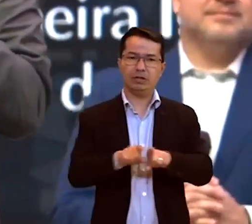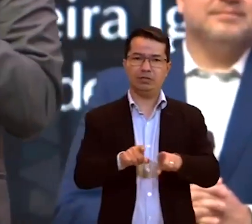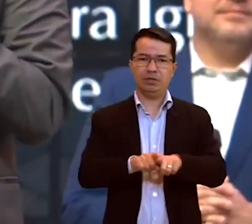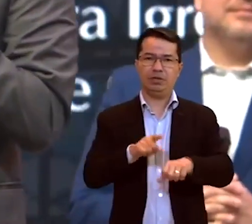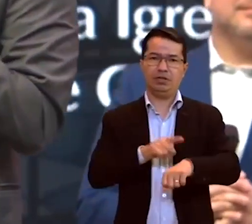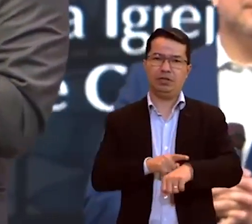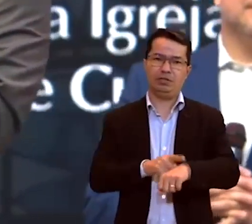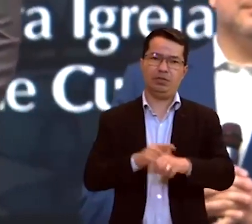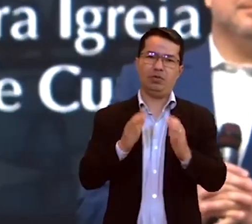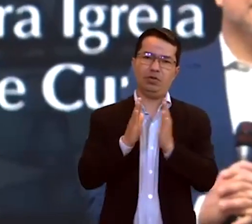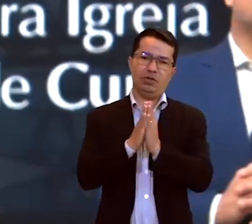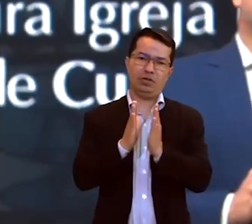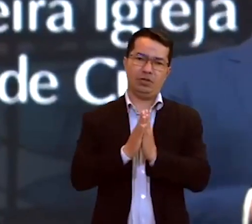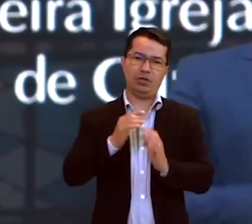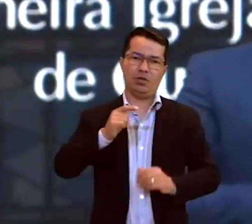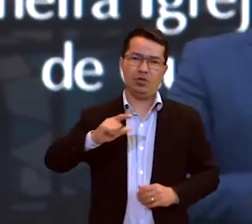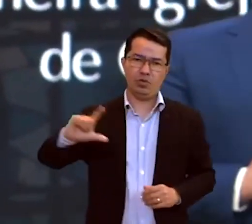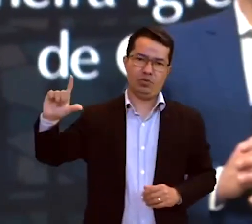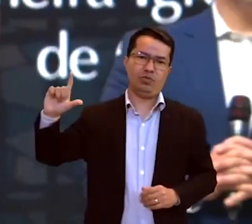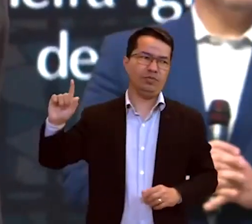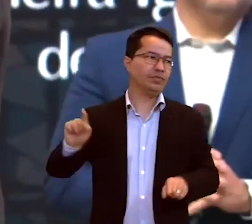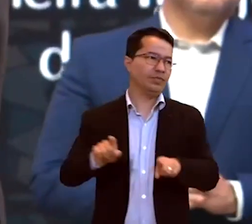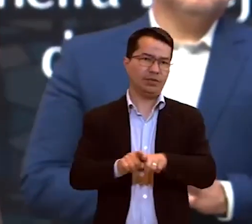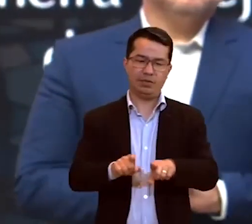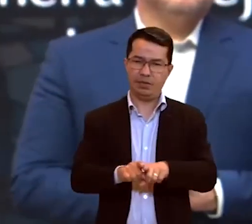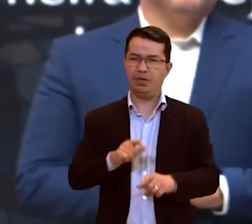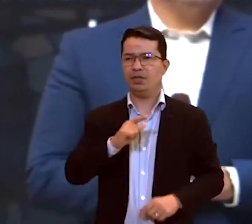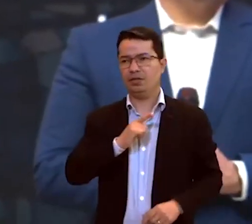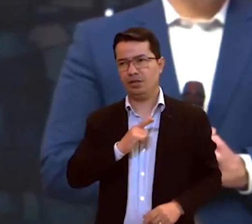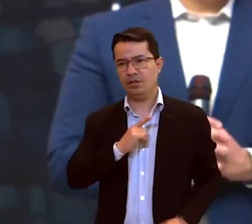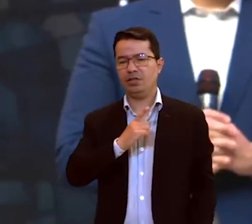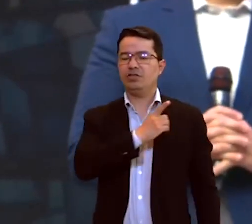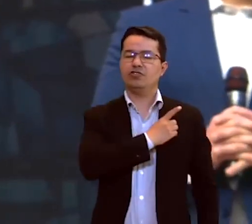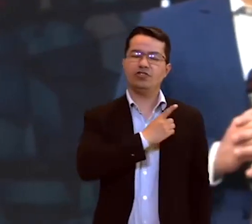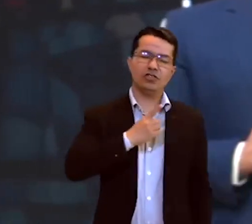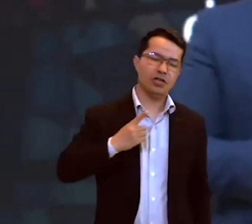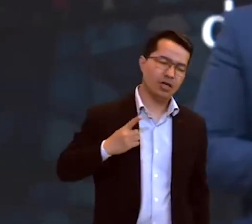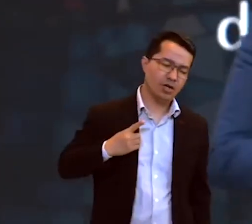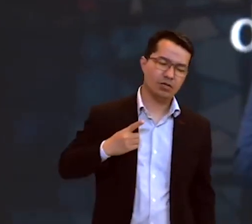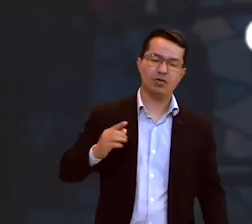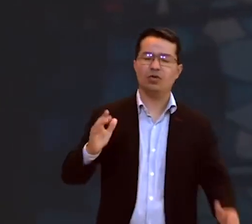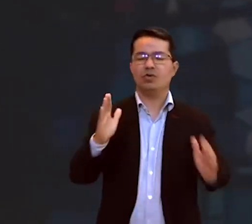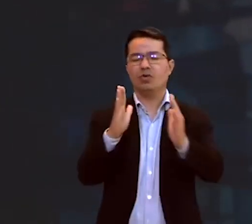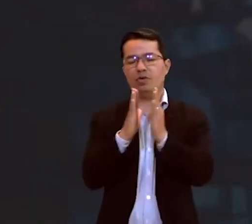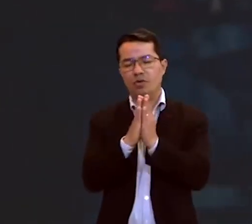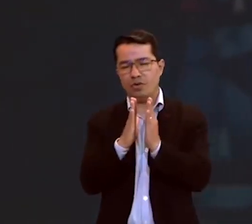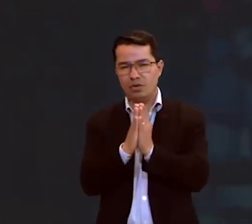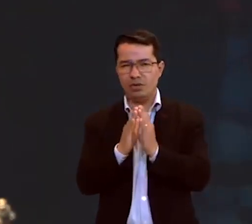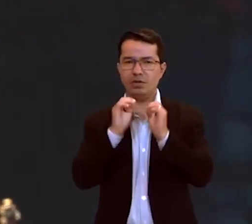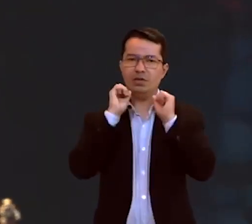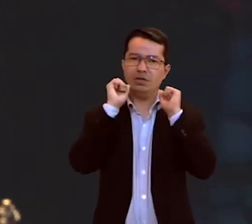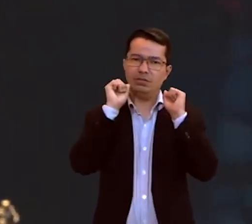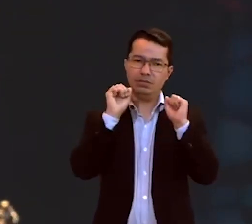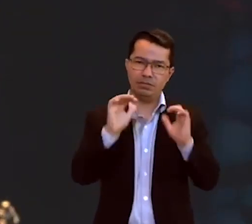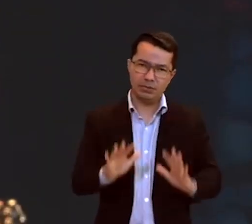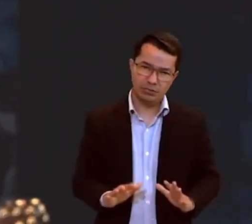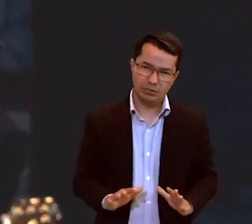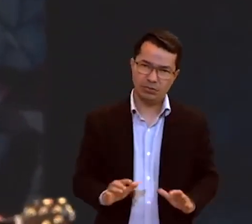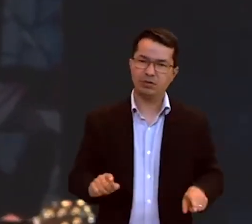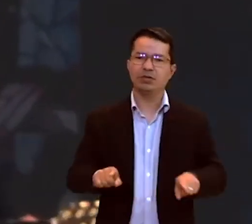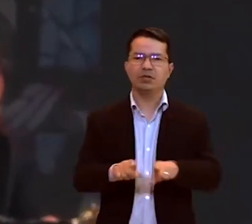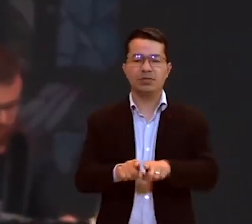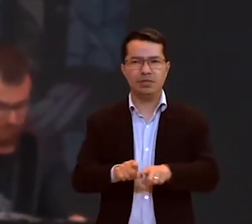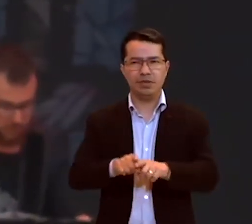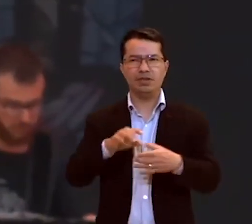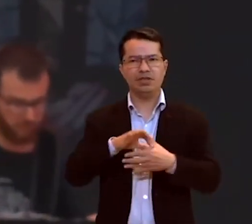oração. Então, vão vindo, vou pedir para os diáconos ir orando e abençoando. Então, líderes de células, sentinelas, mesmo se você não estiver